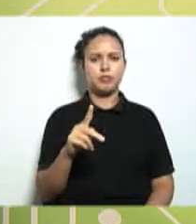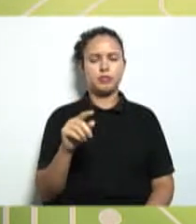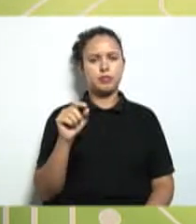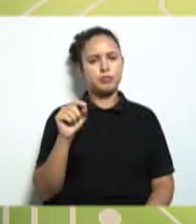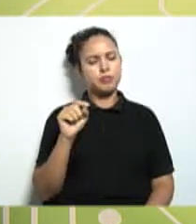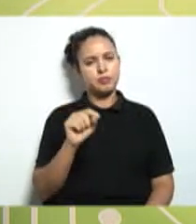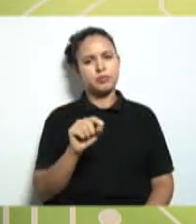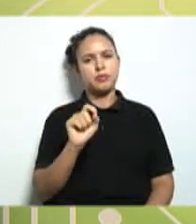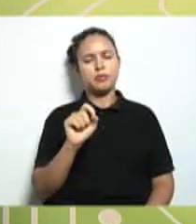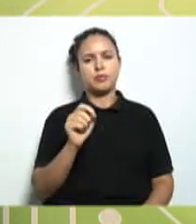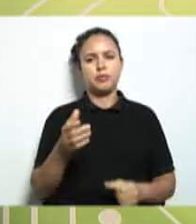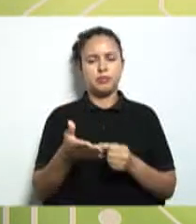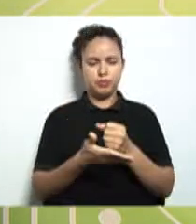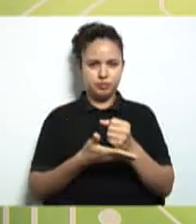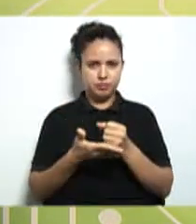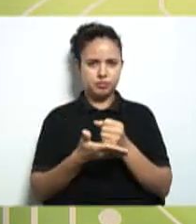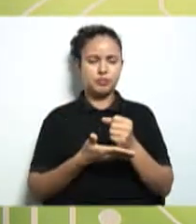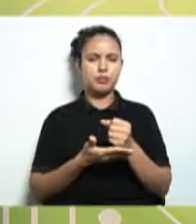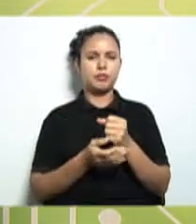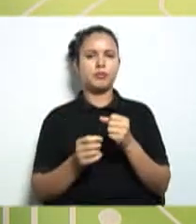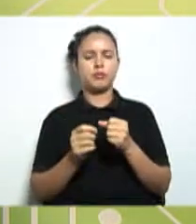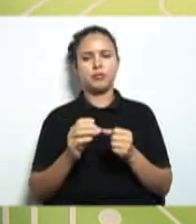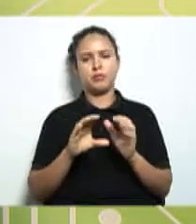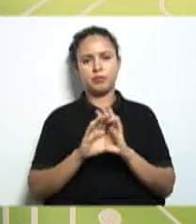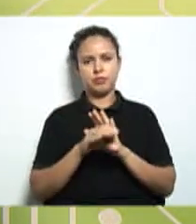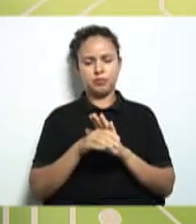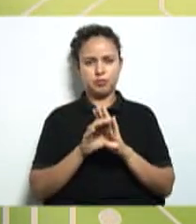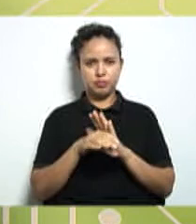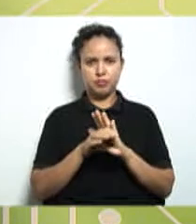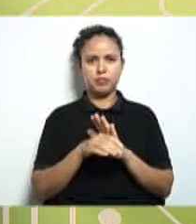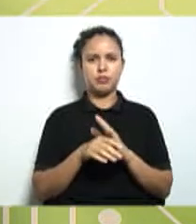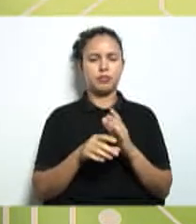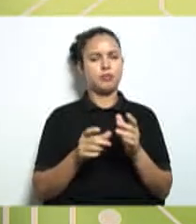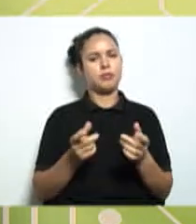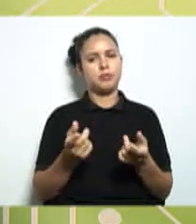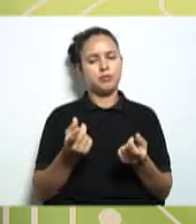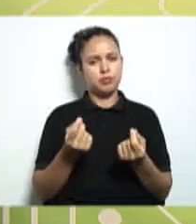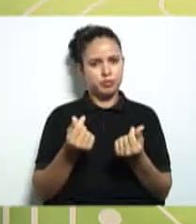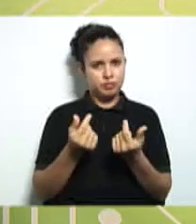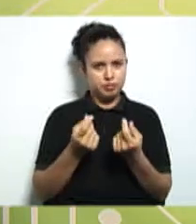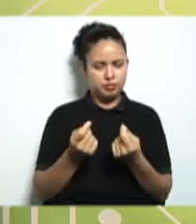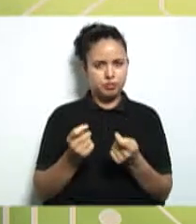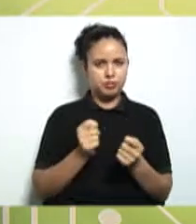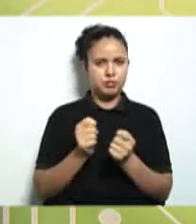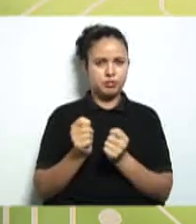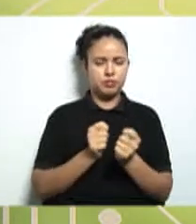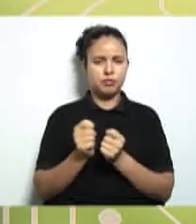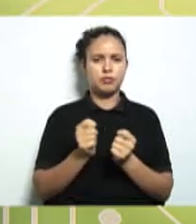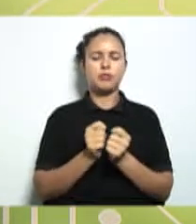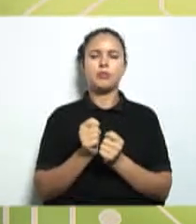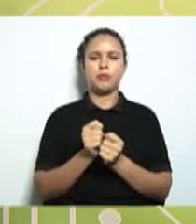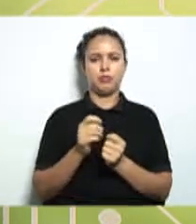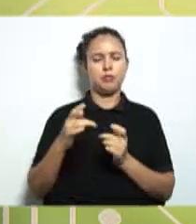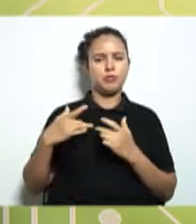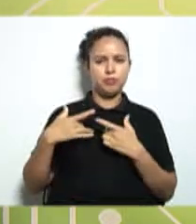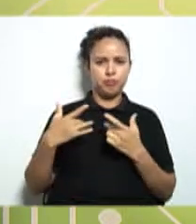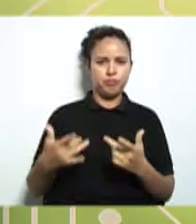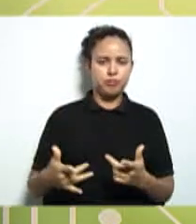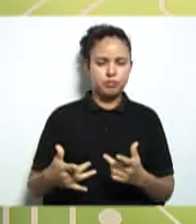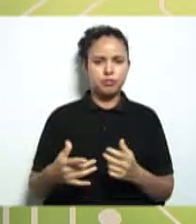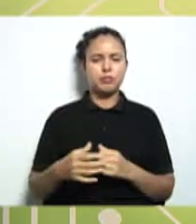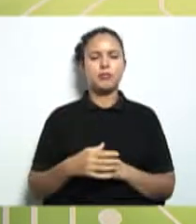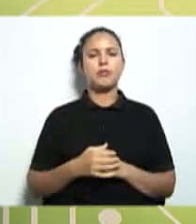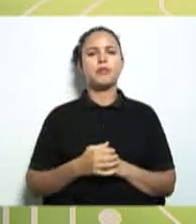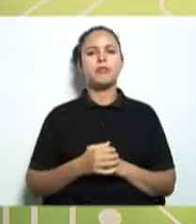ele está baseado em conceitos de economia solidária. E a economia solidária, ela não é algo